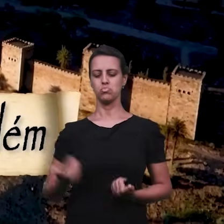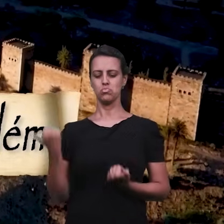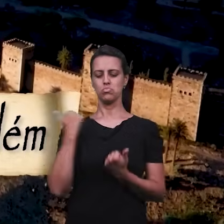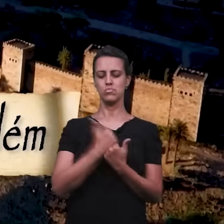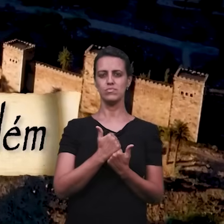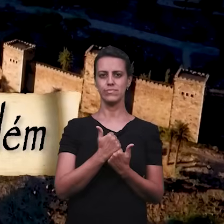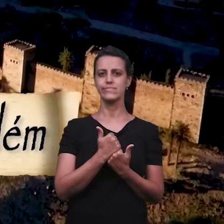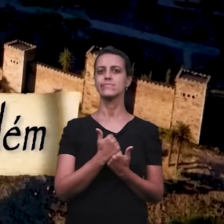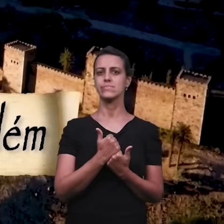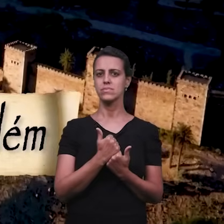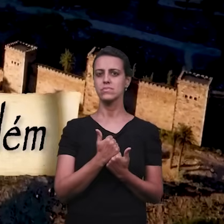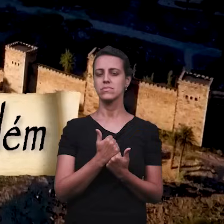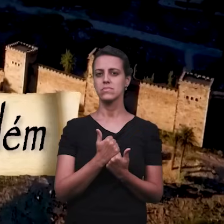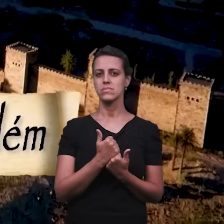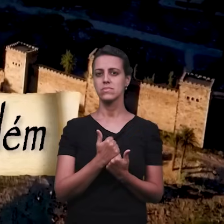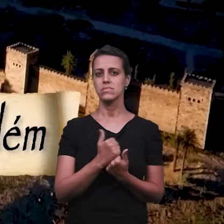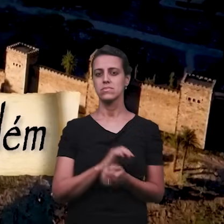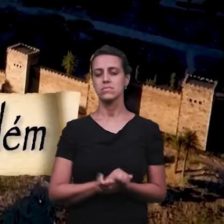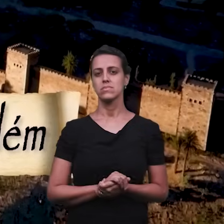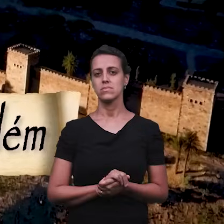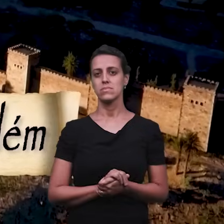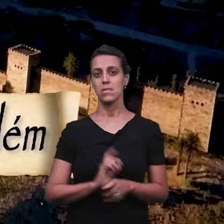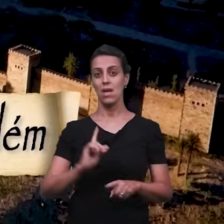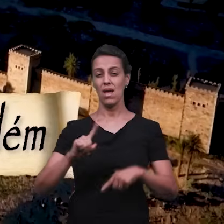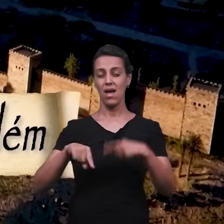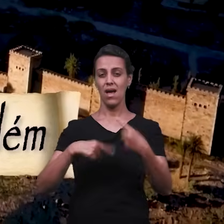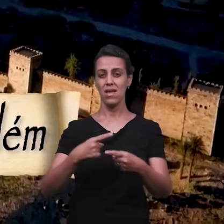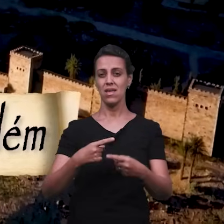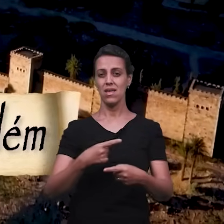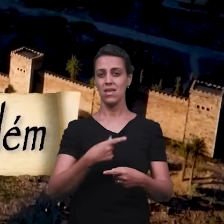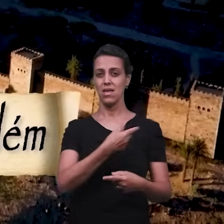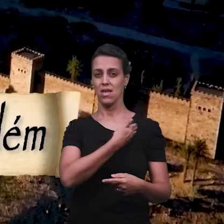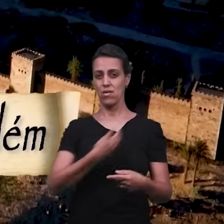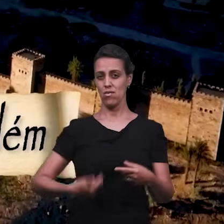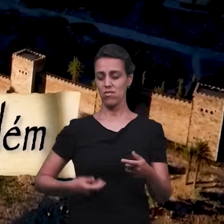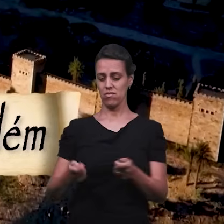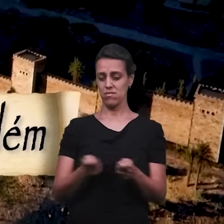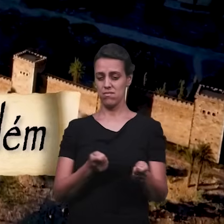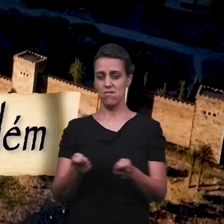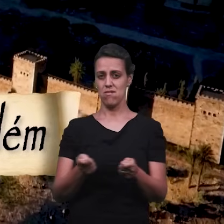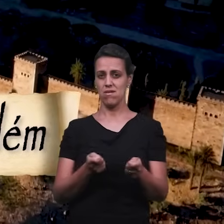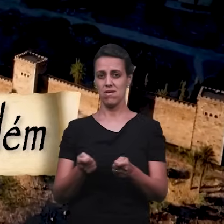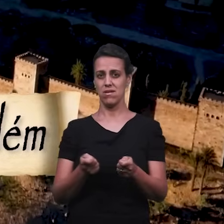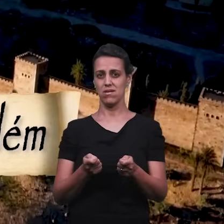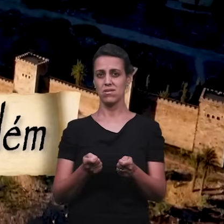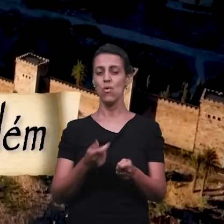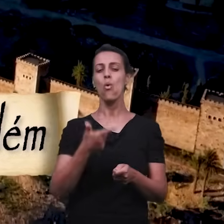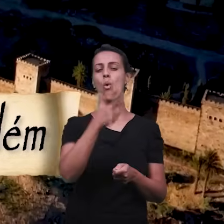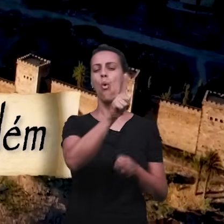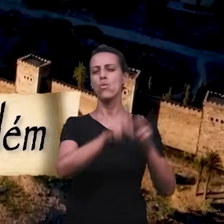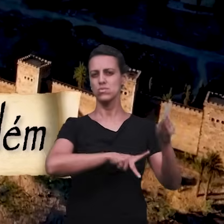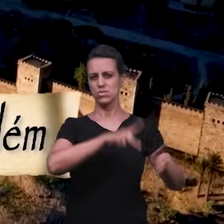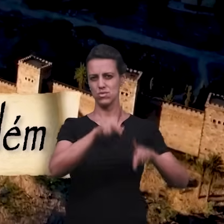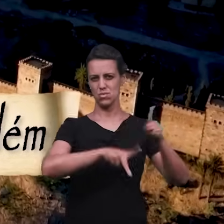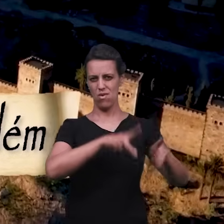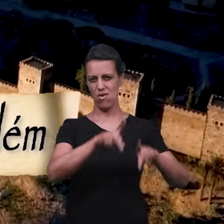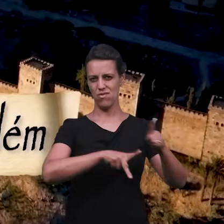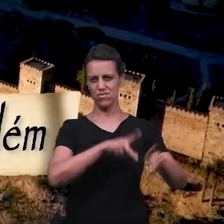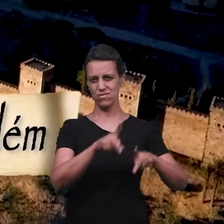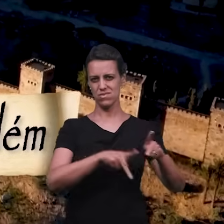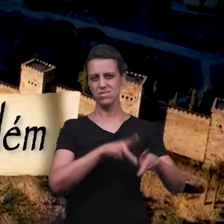2º século, o governo da Judéia passa aos Seleucidas. O governo